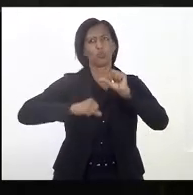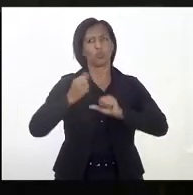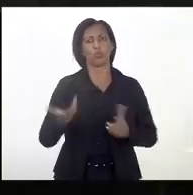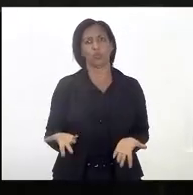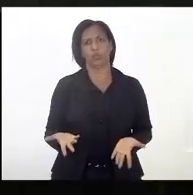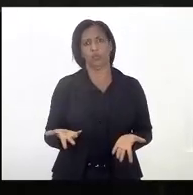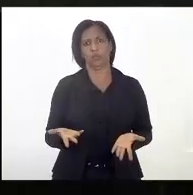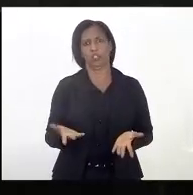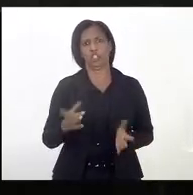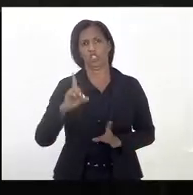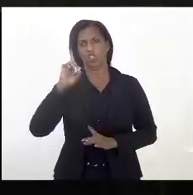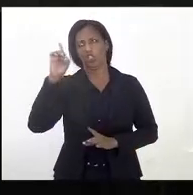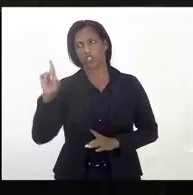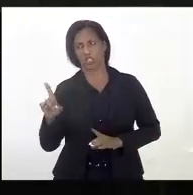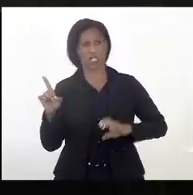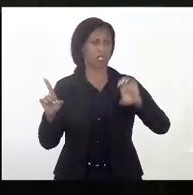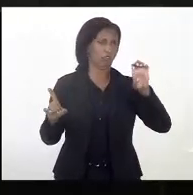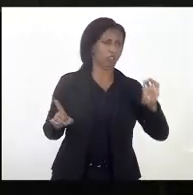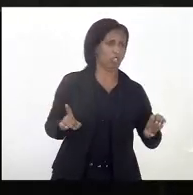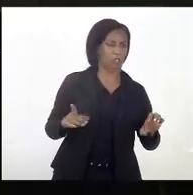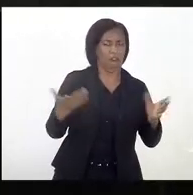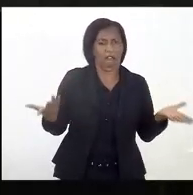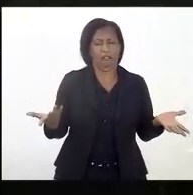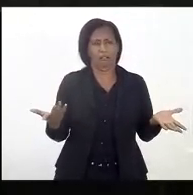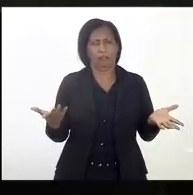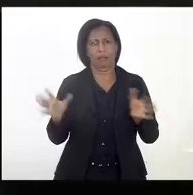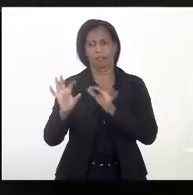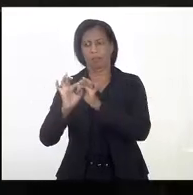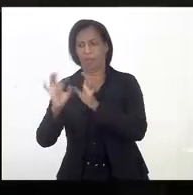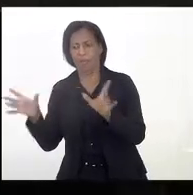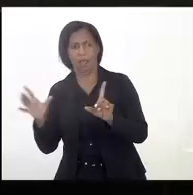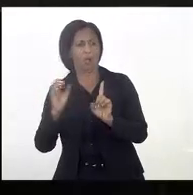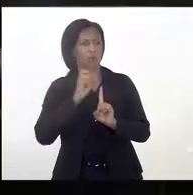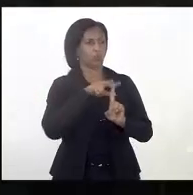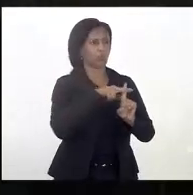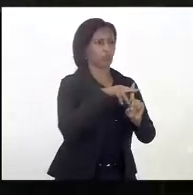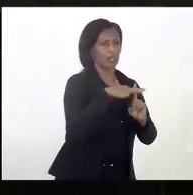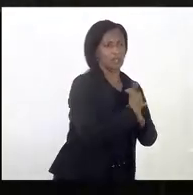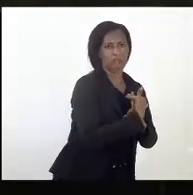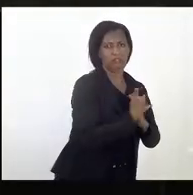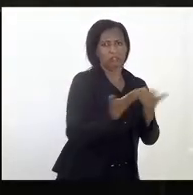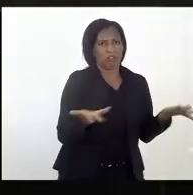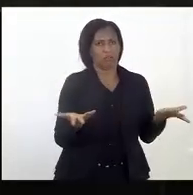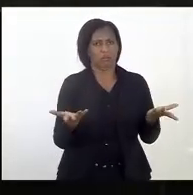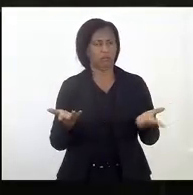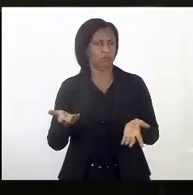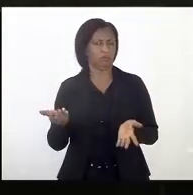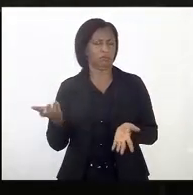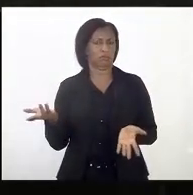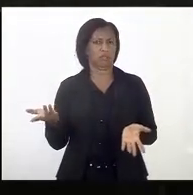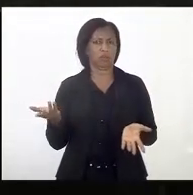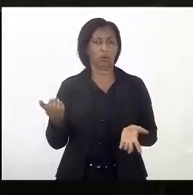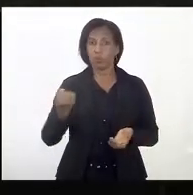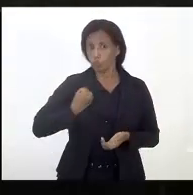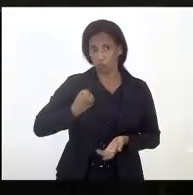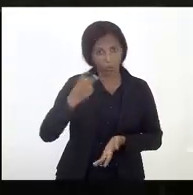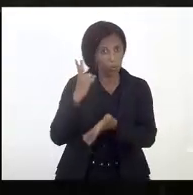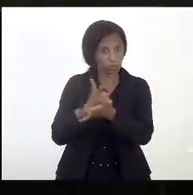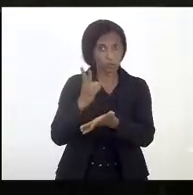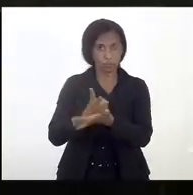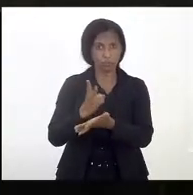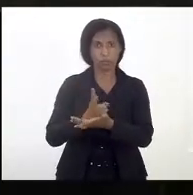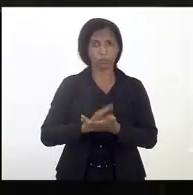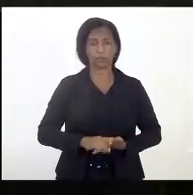à direita ou à esquerda liberais e socialistas e marxistas ou o positivismo esses números não mudam são os mesmos